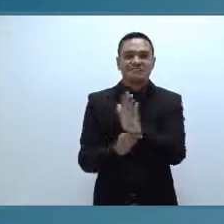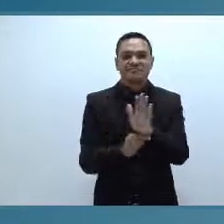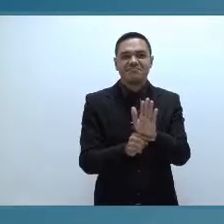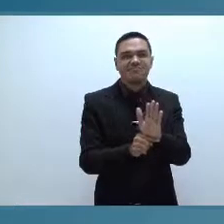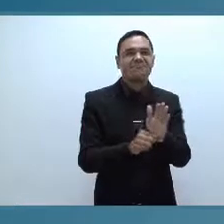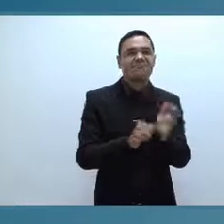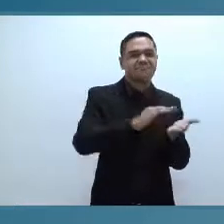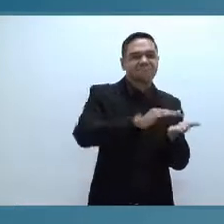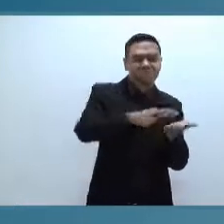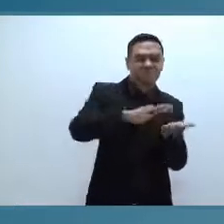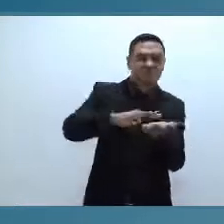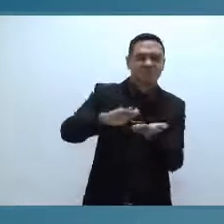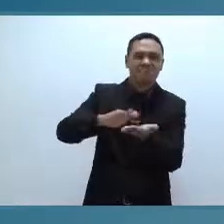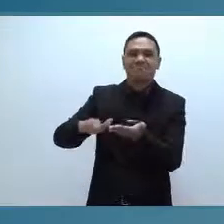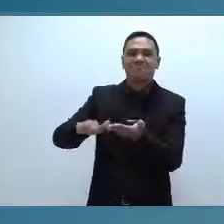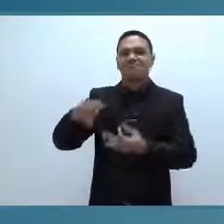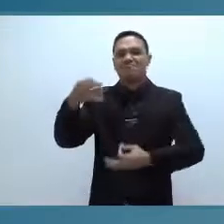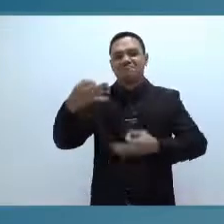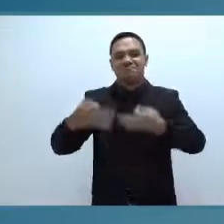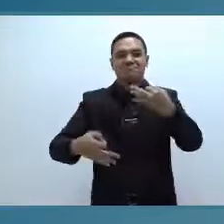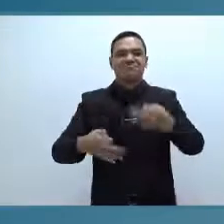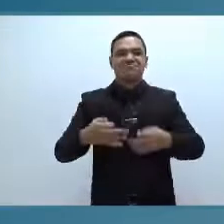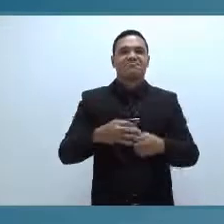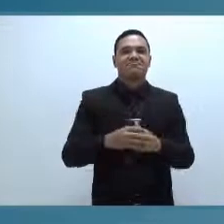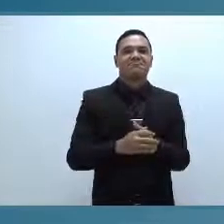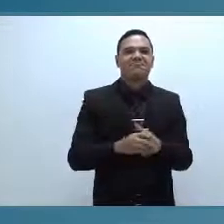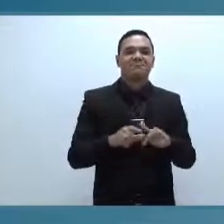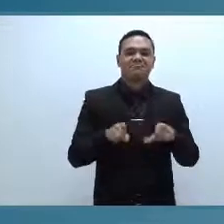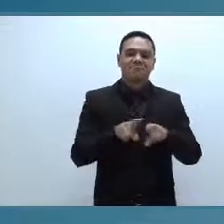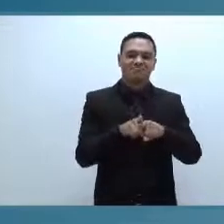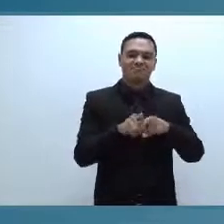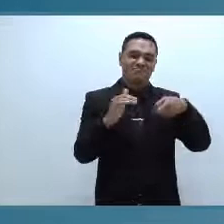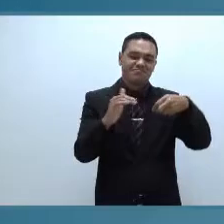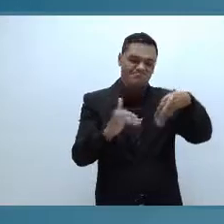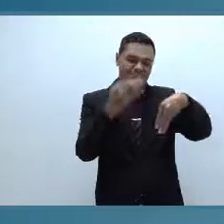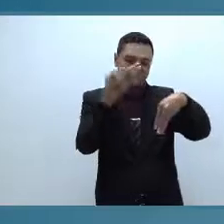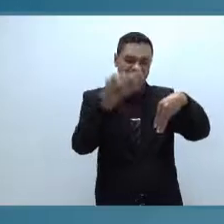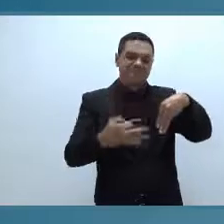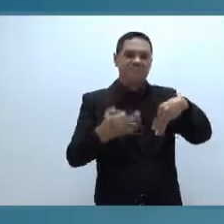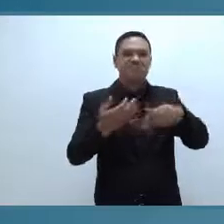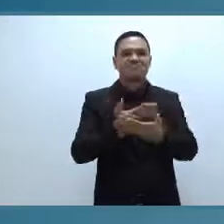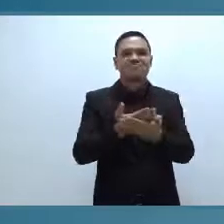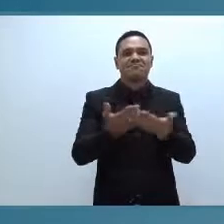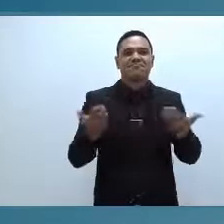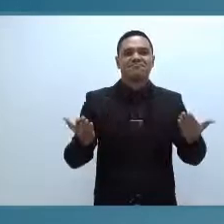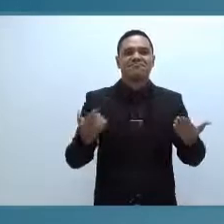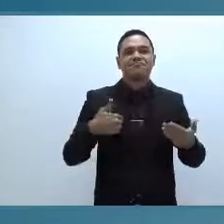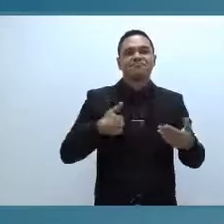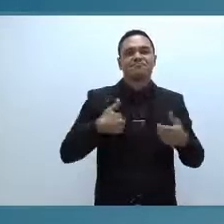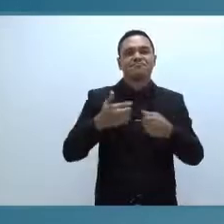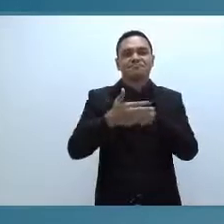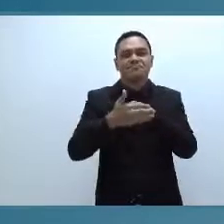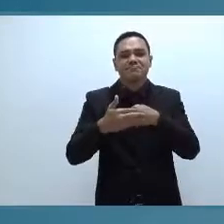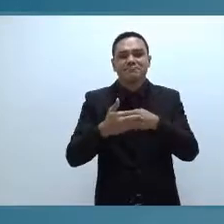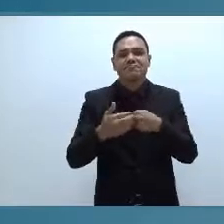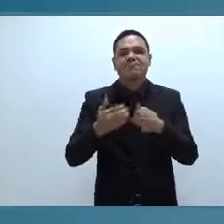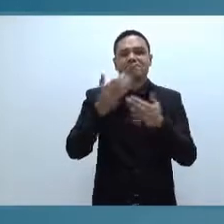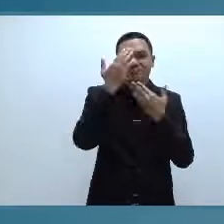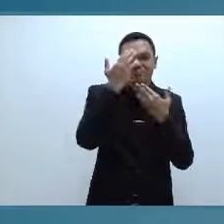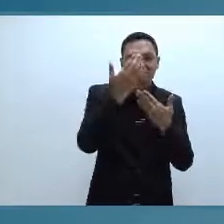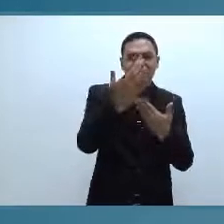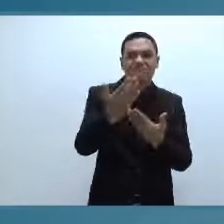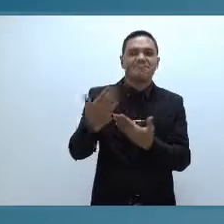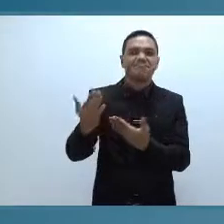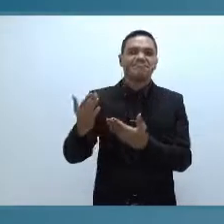prestação jurisdicional juntamente com os nossos magistrados e magistradas. Então fica aqui o meu carinho, a minha gratidão